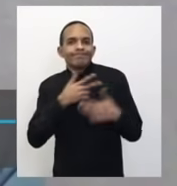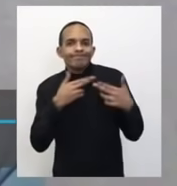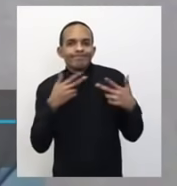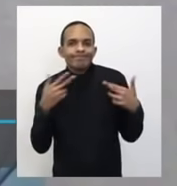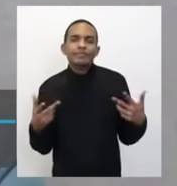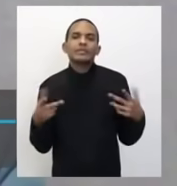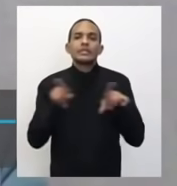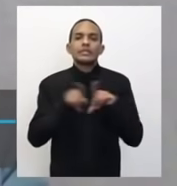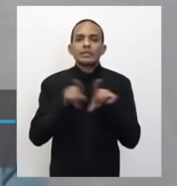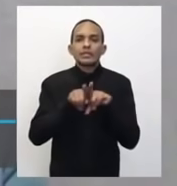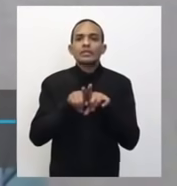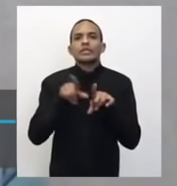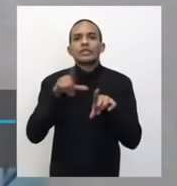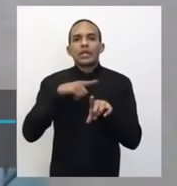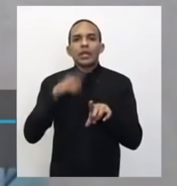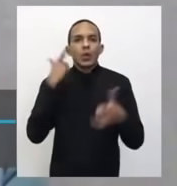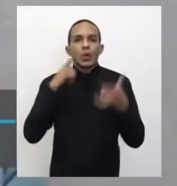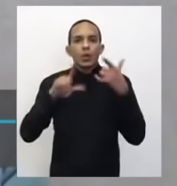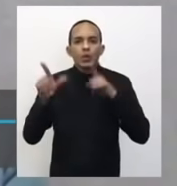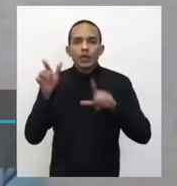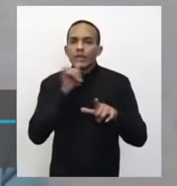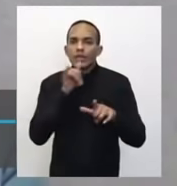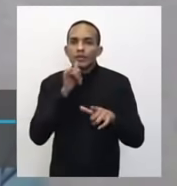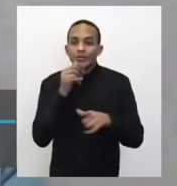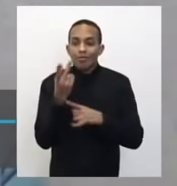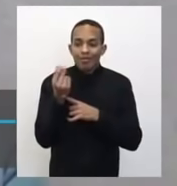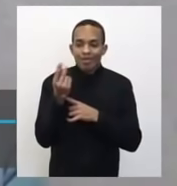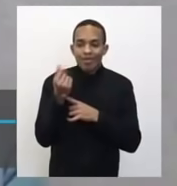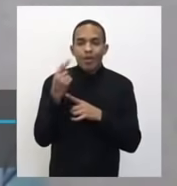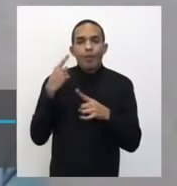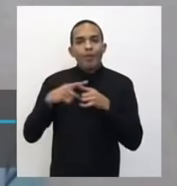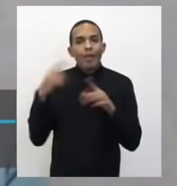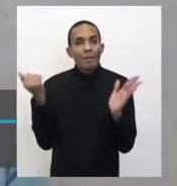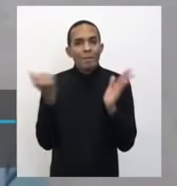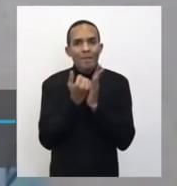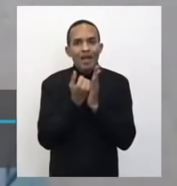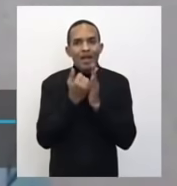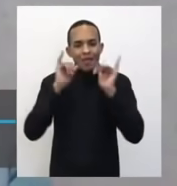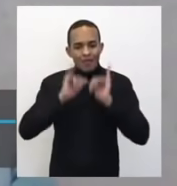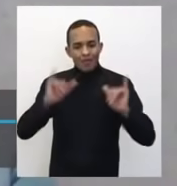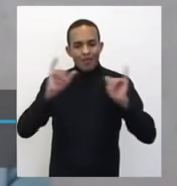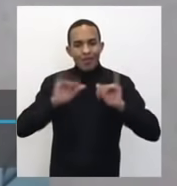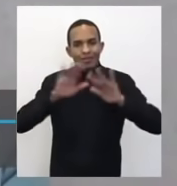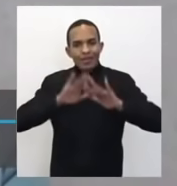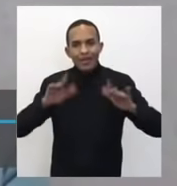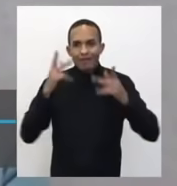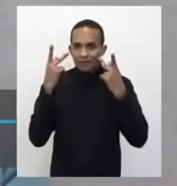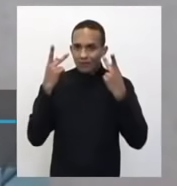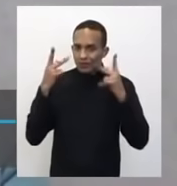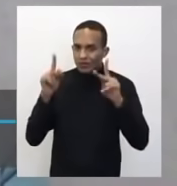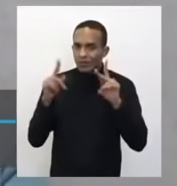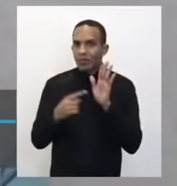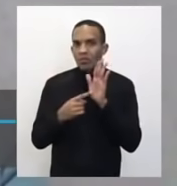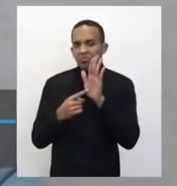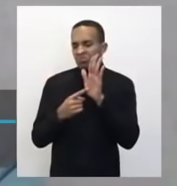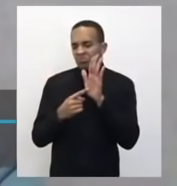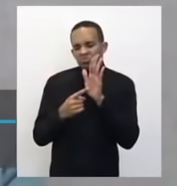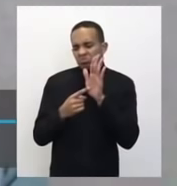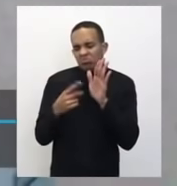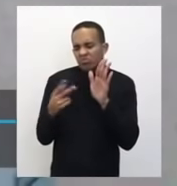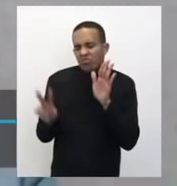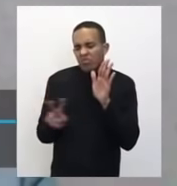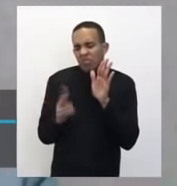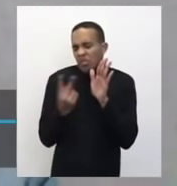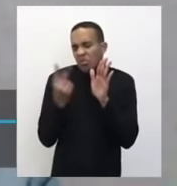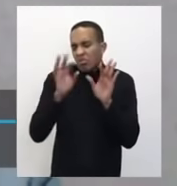Com isso também que eles recebem receitas, porque essas marcas, elas fazem propaganda Para você parece sem valor nenhum, mas para que